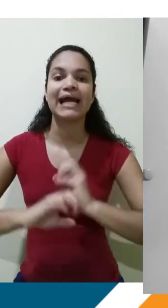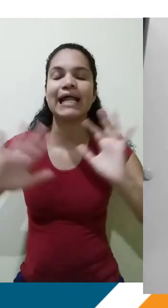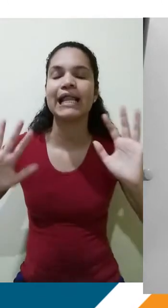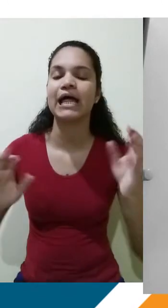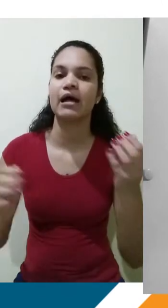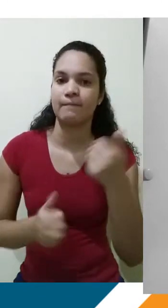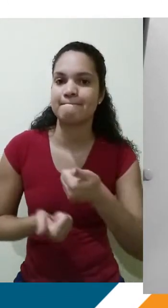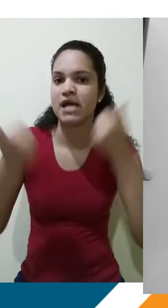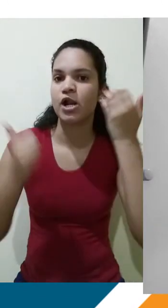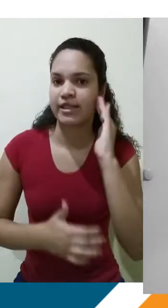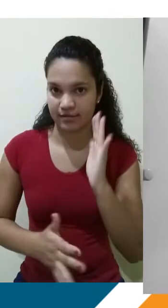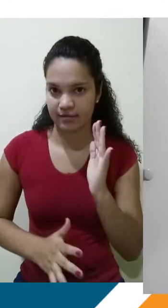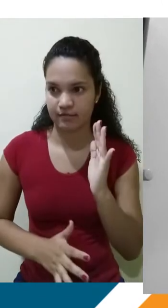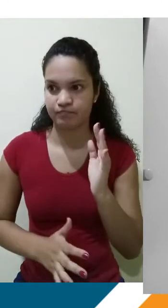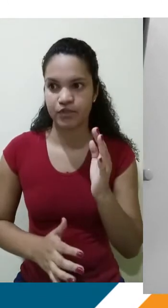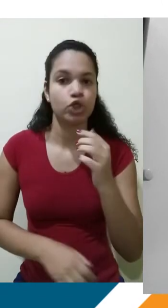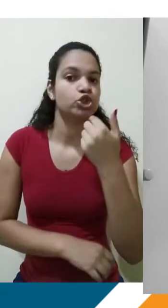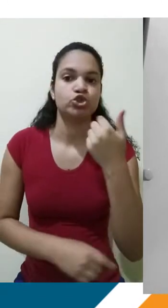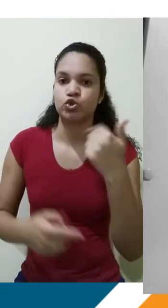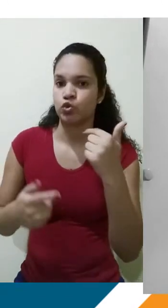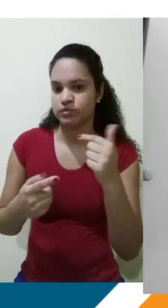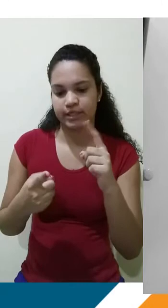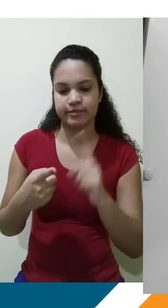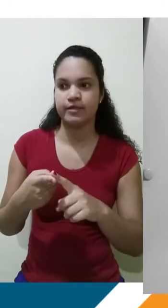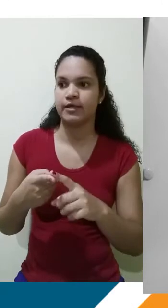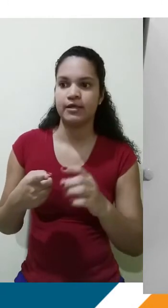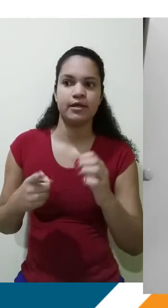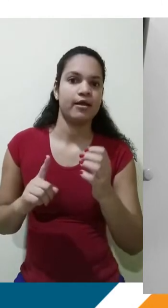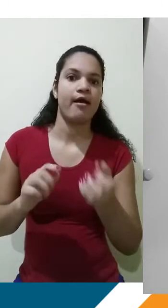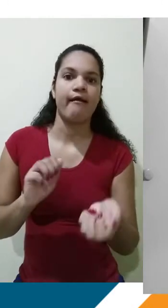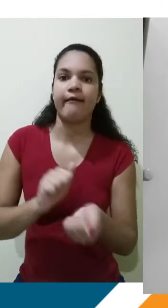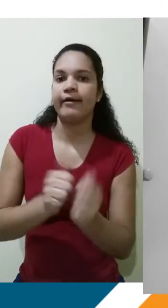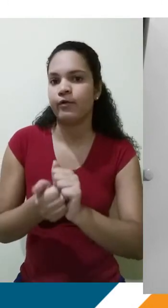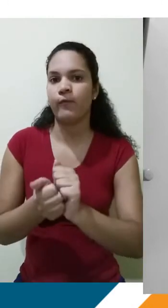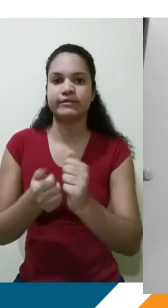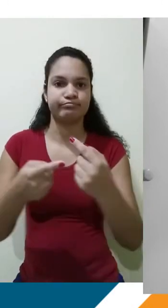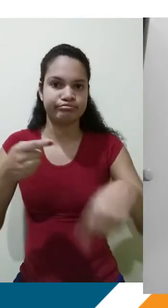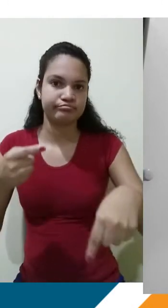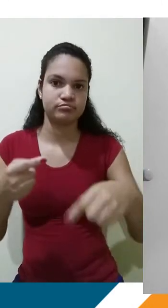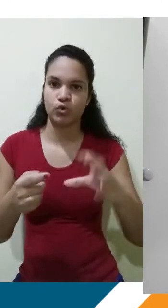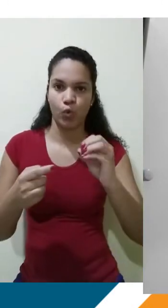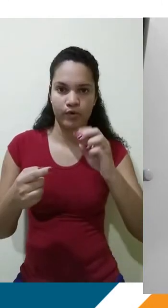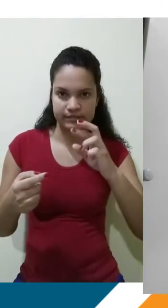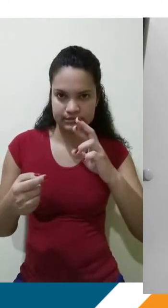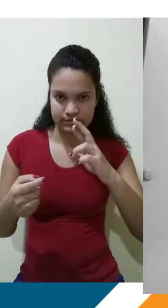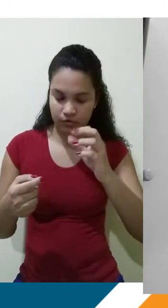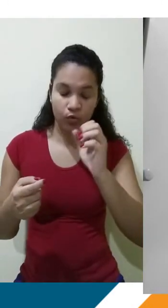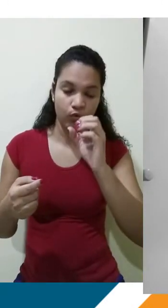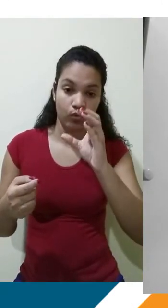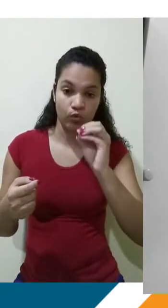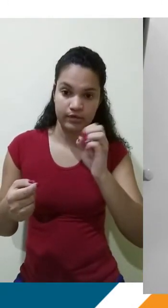de ter como problemas é: não vai haver mais nenhuma inadequação coesiva, não vai haver mais nenhuma falta de coesão interparágrafo, ou seja, entre